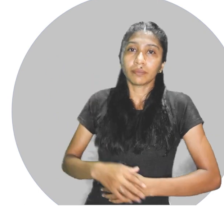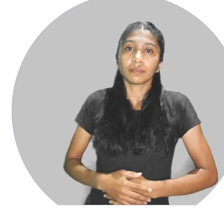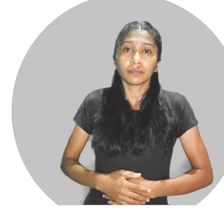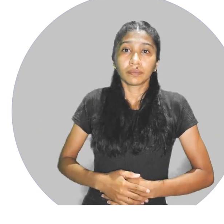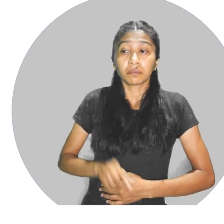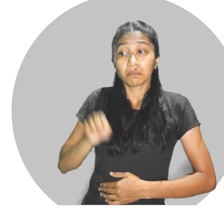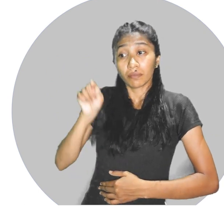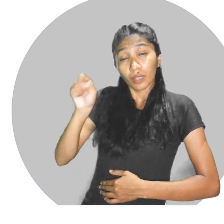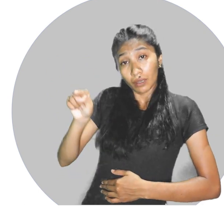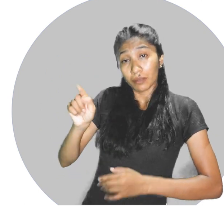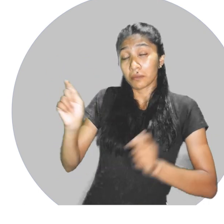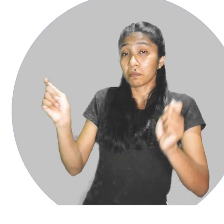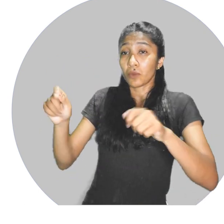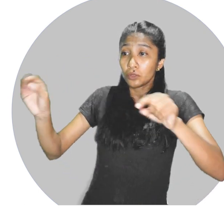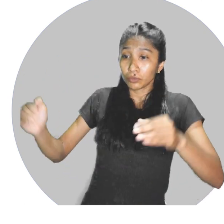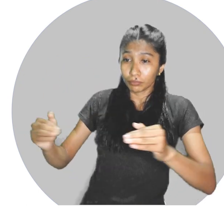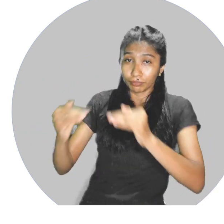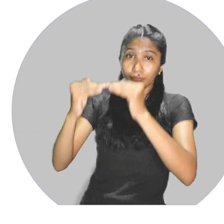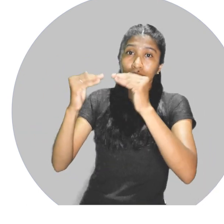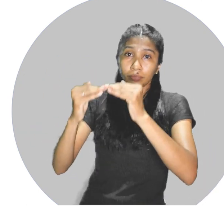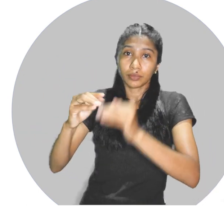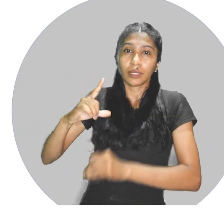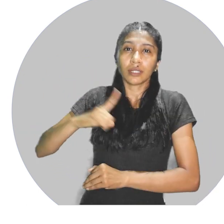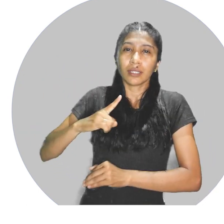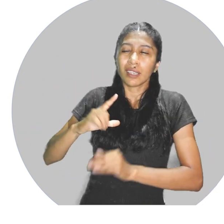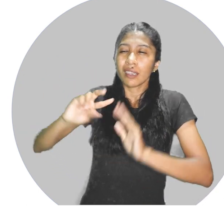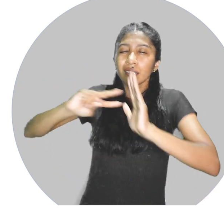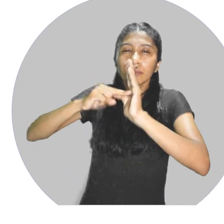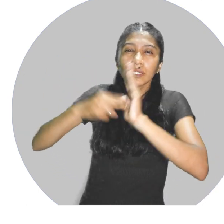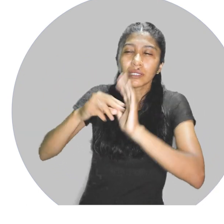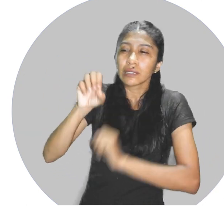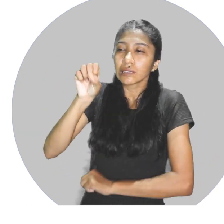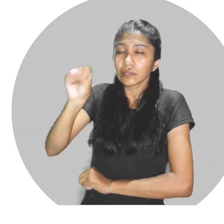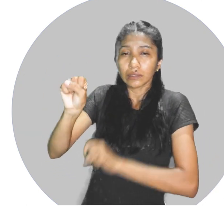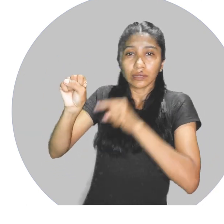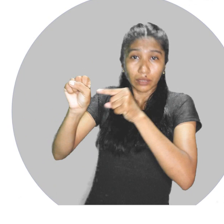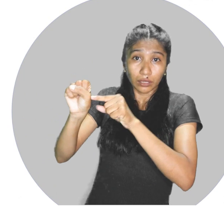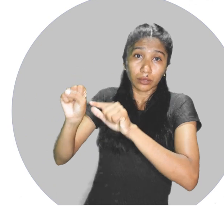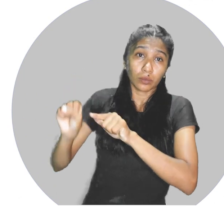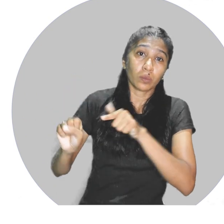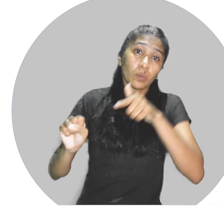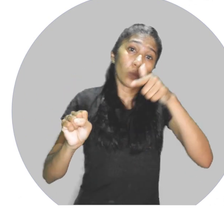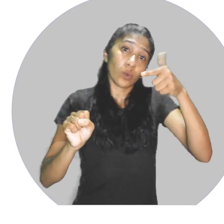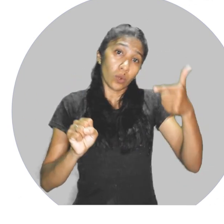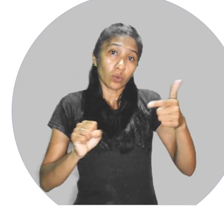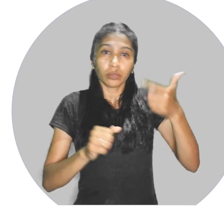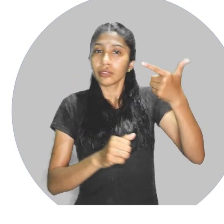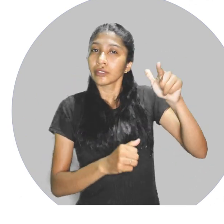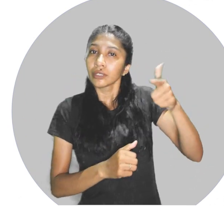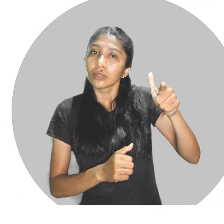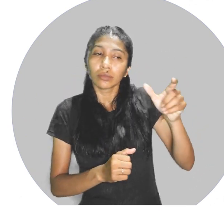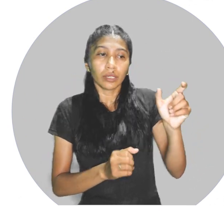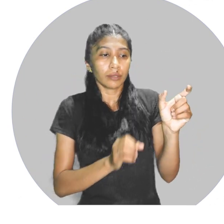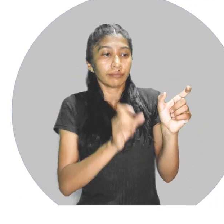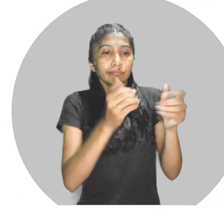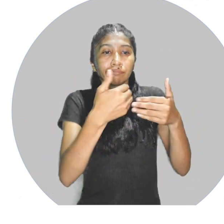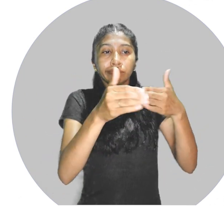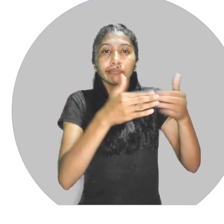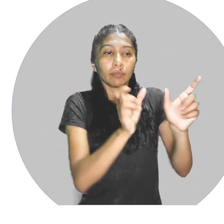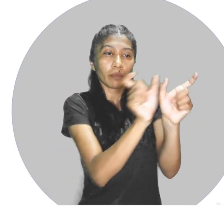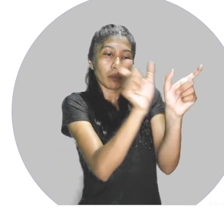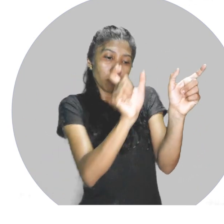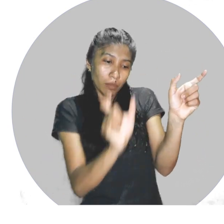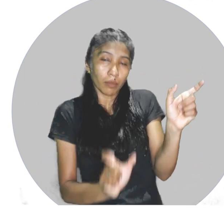podendo elas ser sigmáticas, ou seja, com som de S, ou assigmáticas, ou seja, com som de